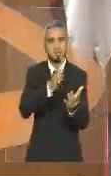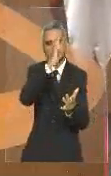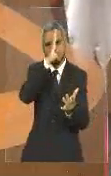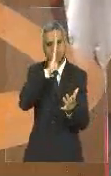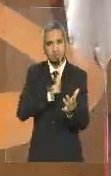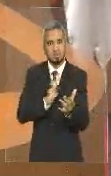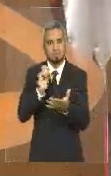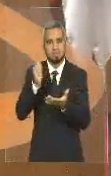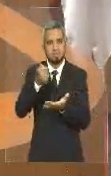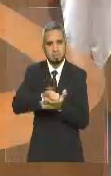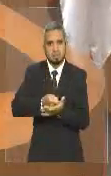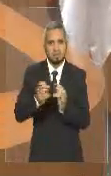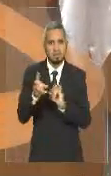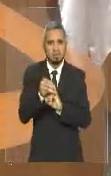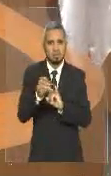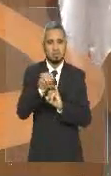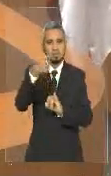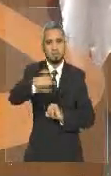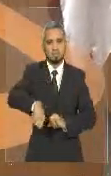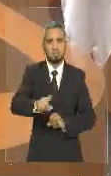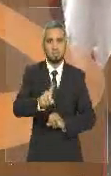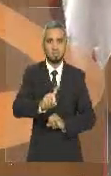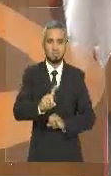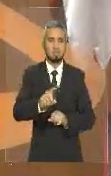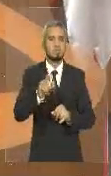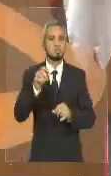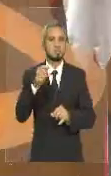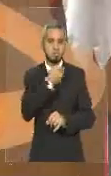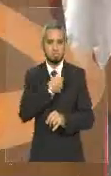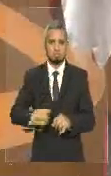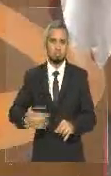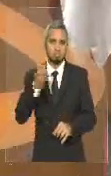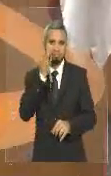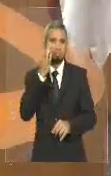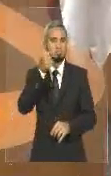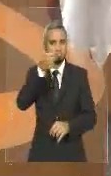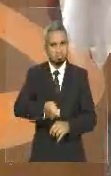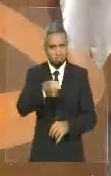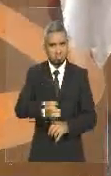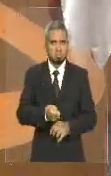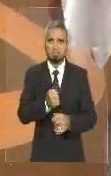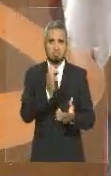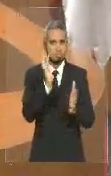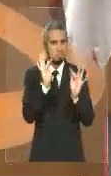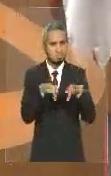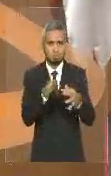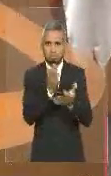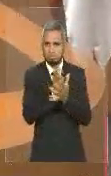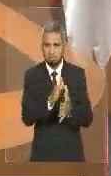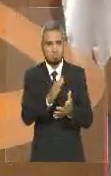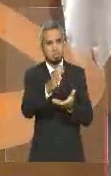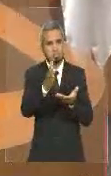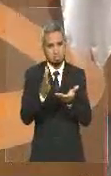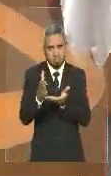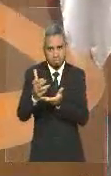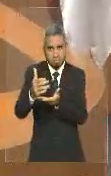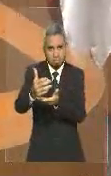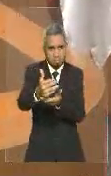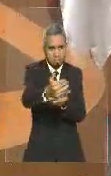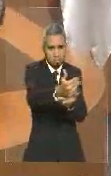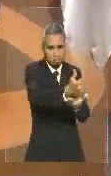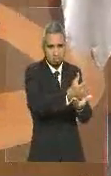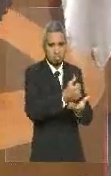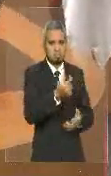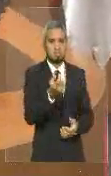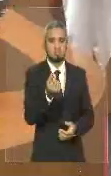mandou para esta casa, o Executivo mandou para esta casa apreciar um projeto de lei